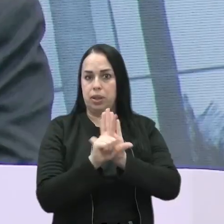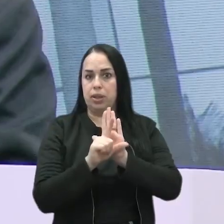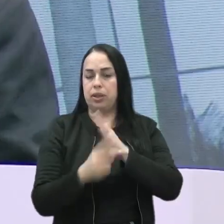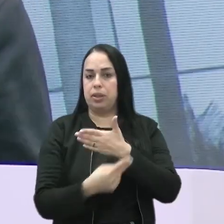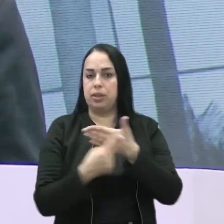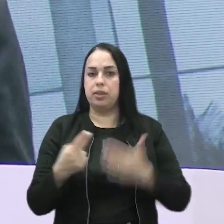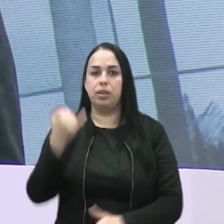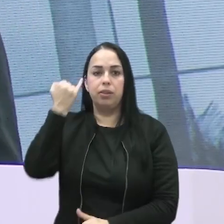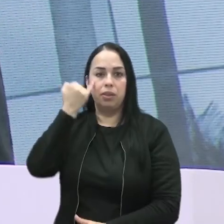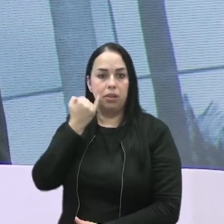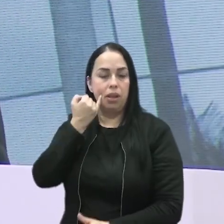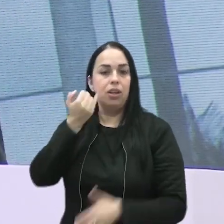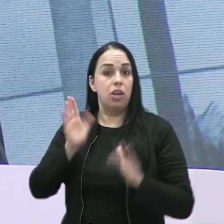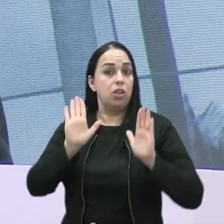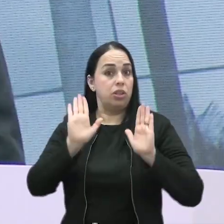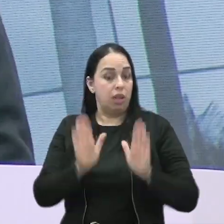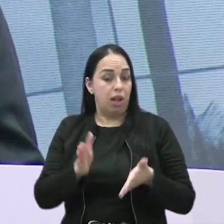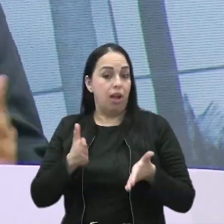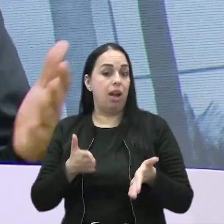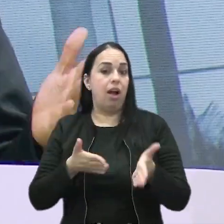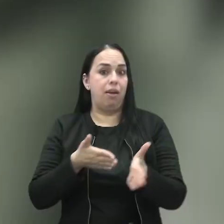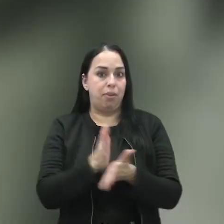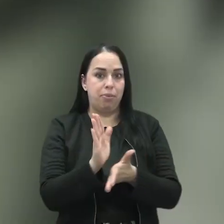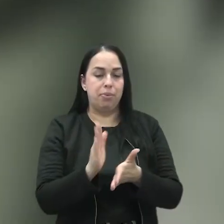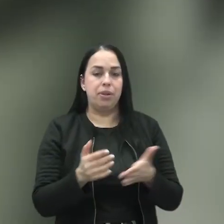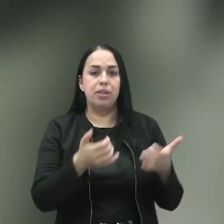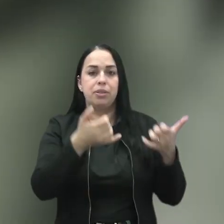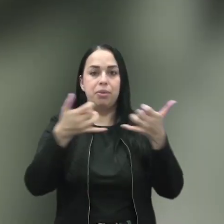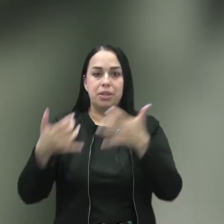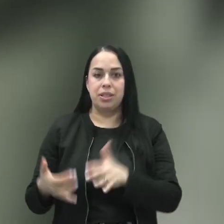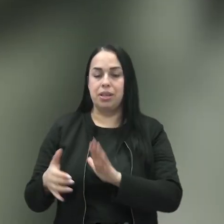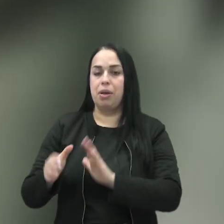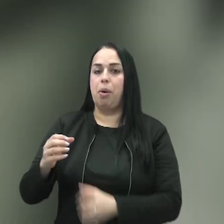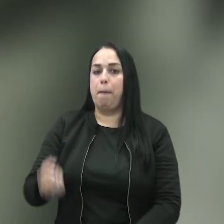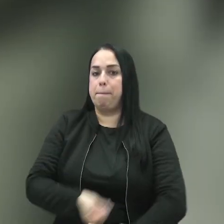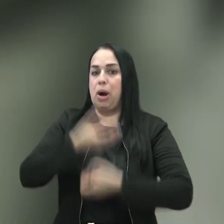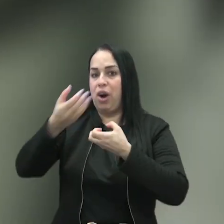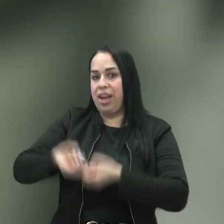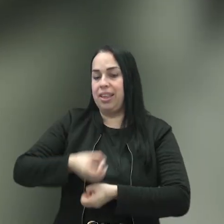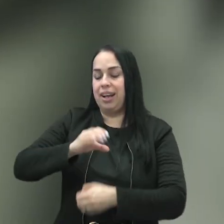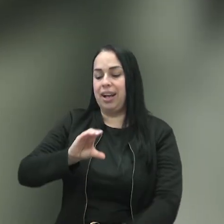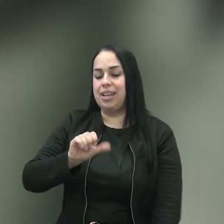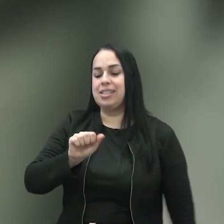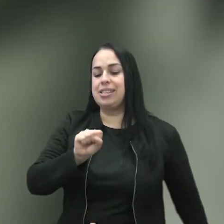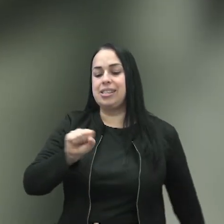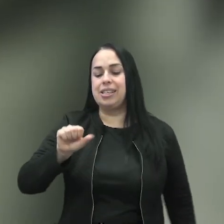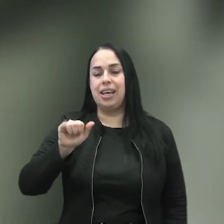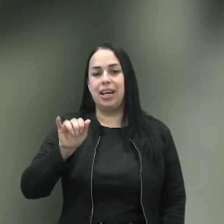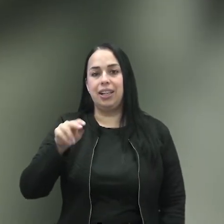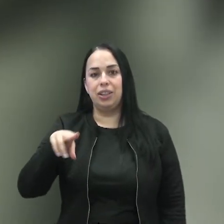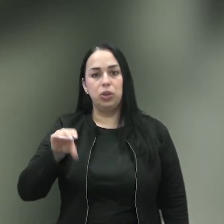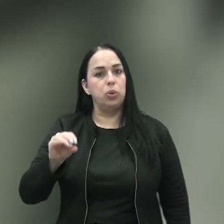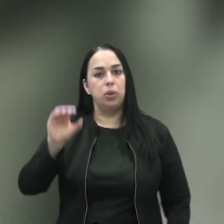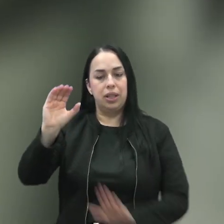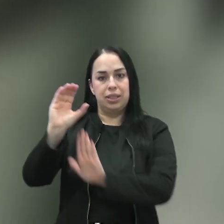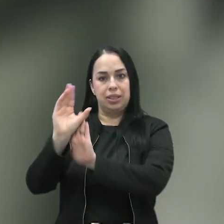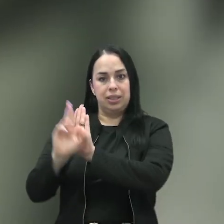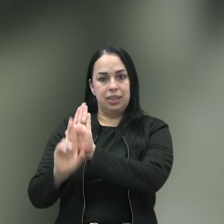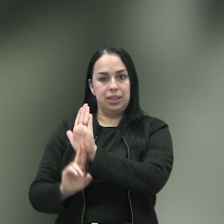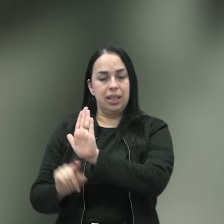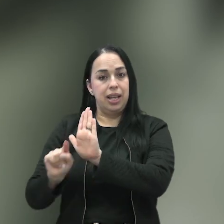aprovado, este de autoria do vereador Zé Luiz, declara o poeta e jornalista Cassiano Ricardo como patrono